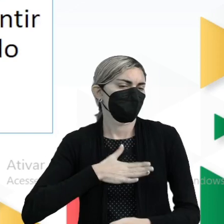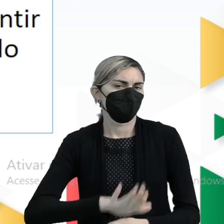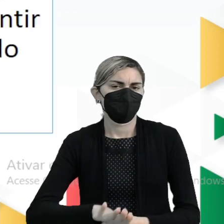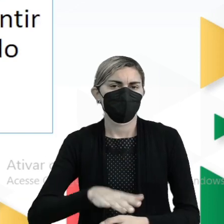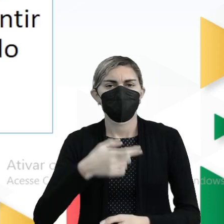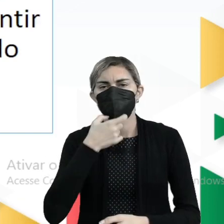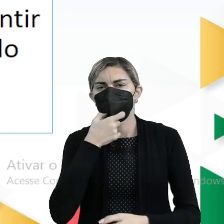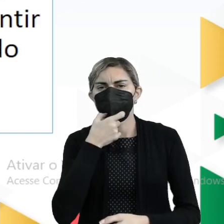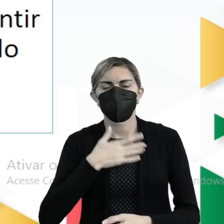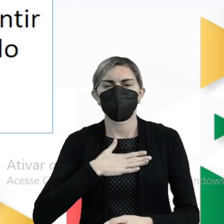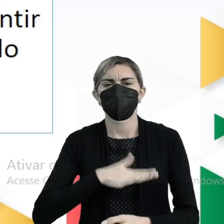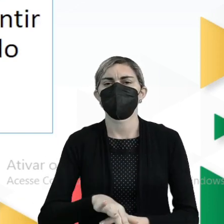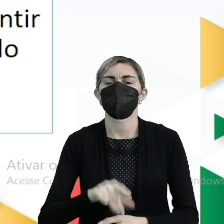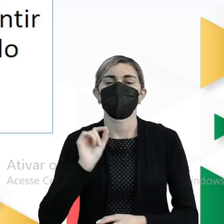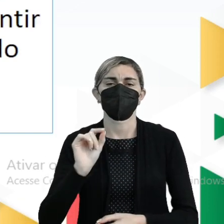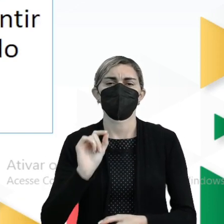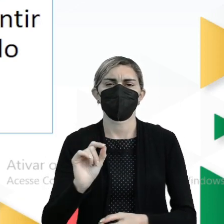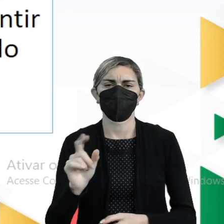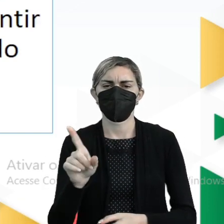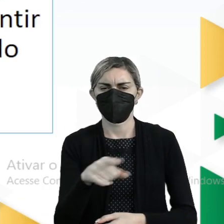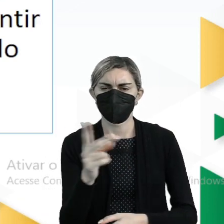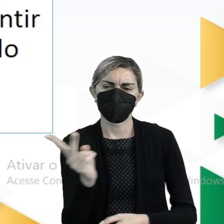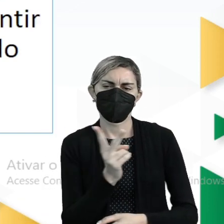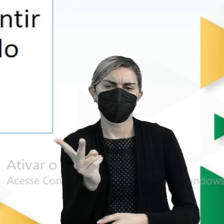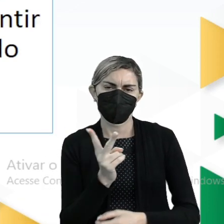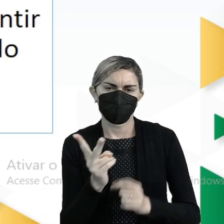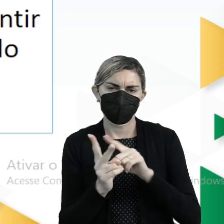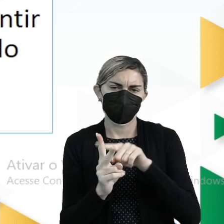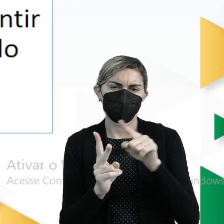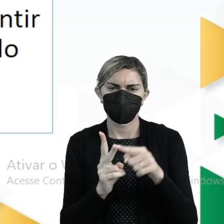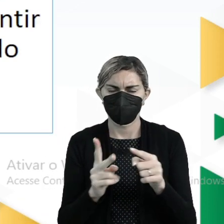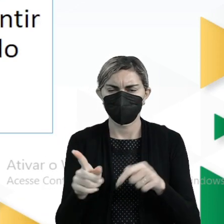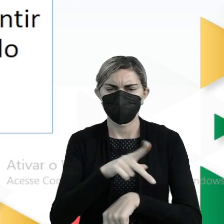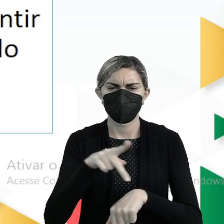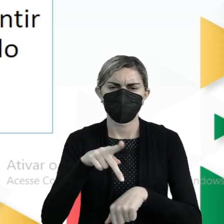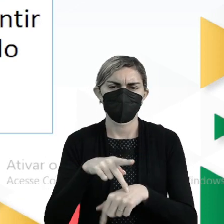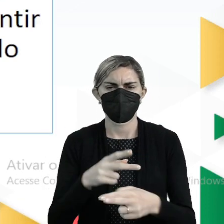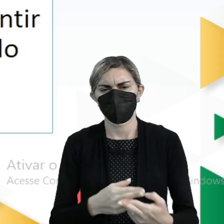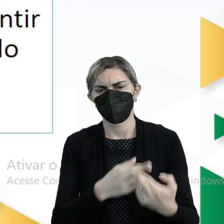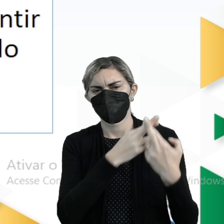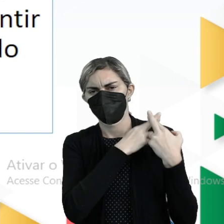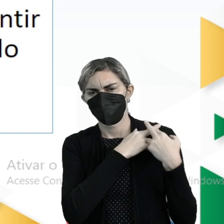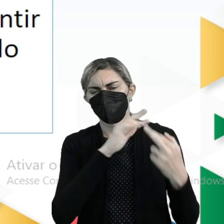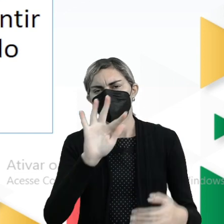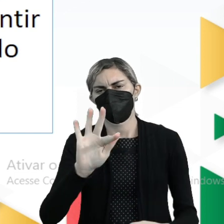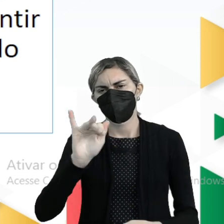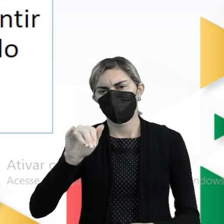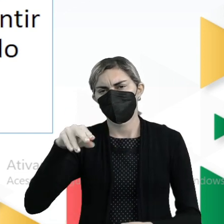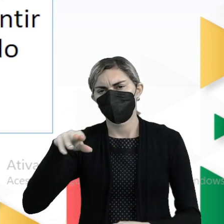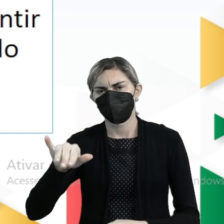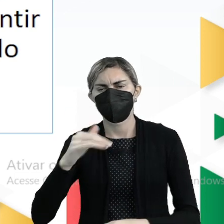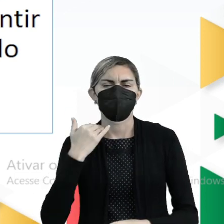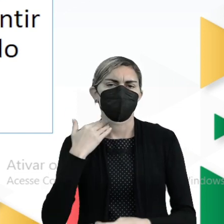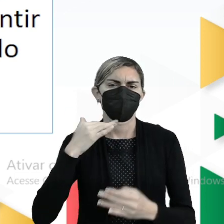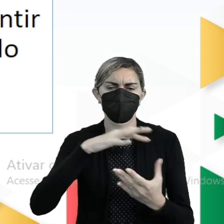Inglaterra. Foi mexer logo com quem? Esses dois, né? Que são países responsáveis pelo FMI e o Banco